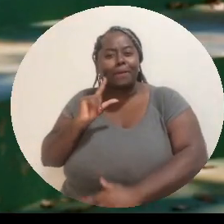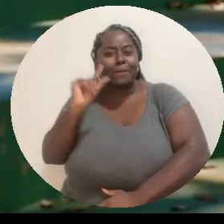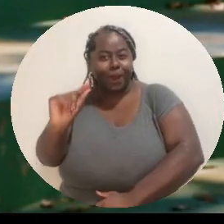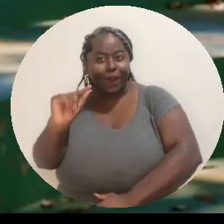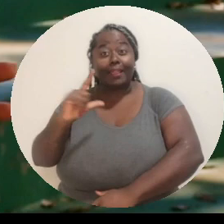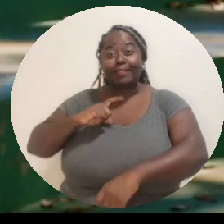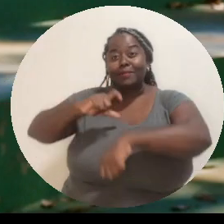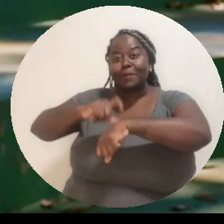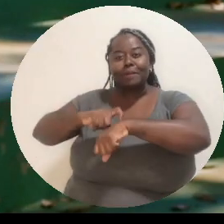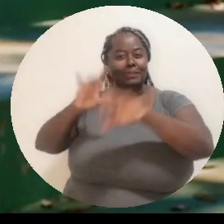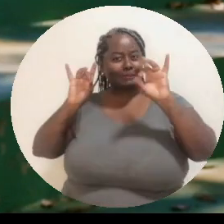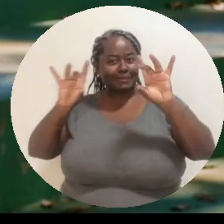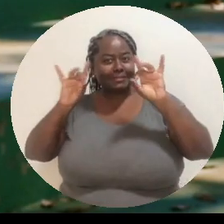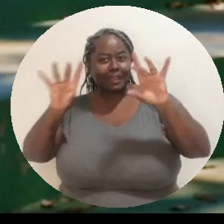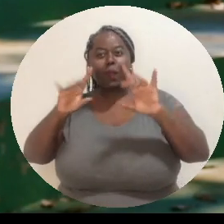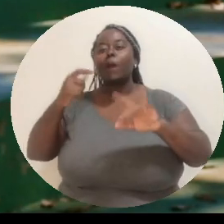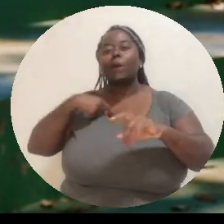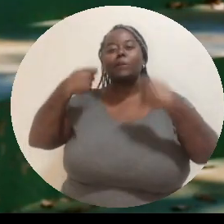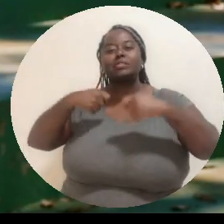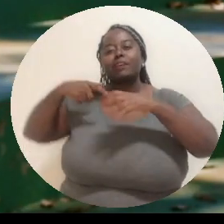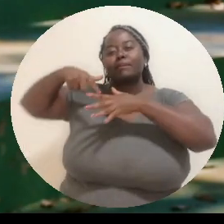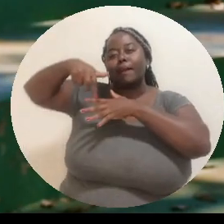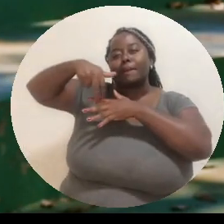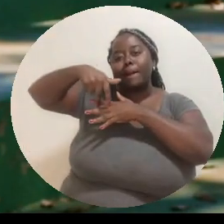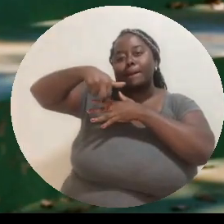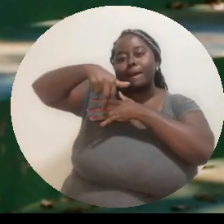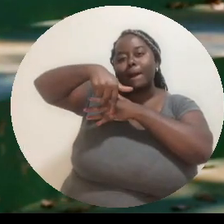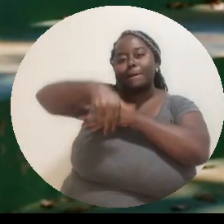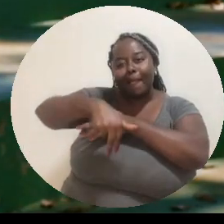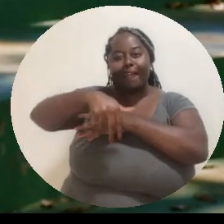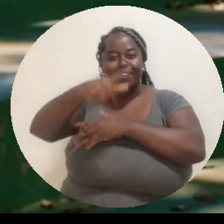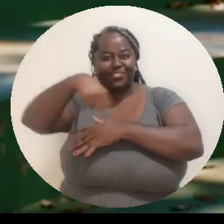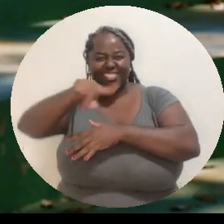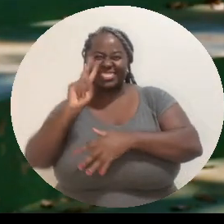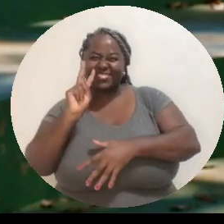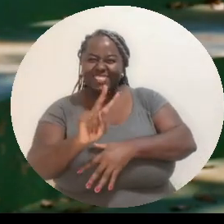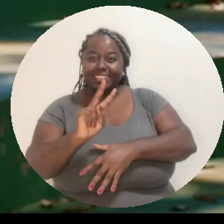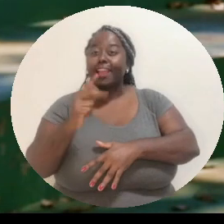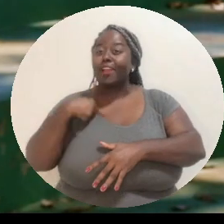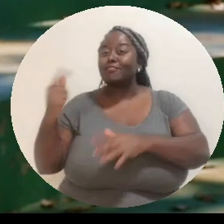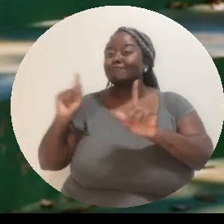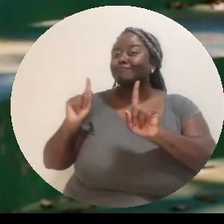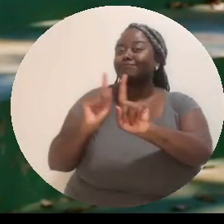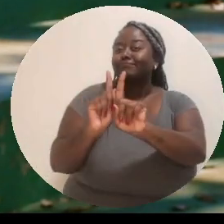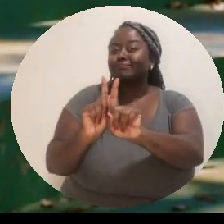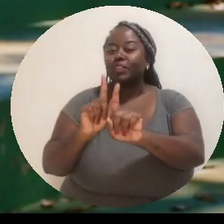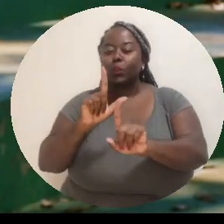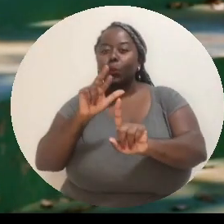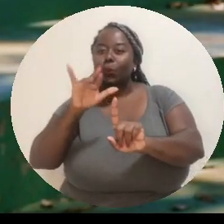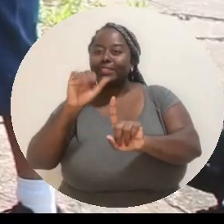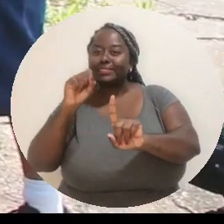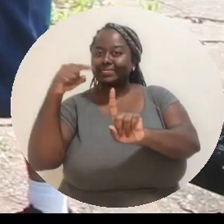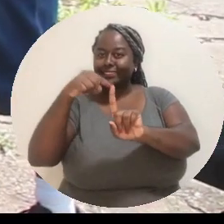também específica que eu tinha que descer de uma escada, como vocês viram, e vim conversar com o Luiz, que fazia o personagem